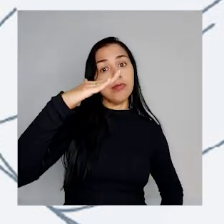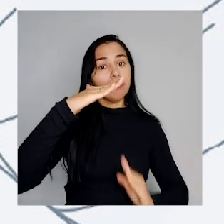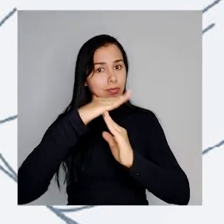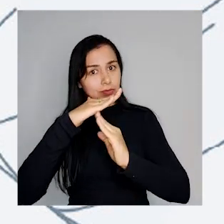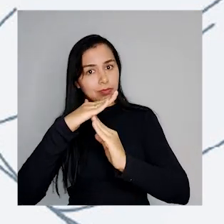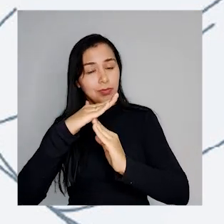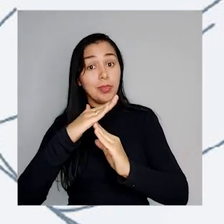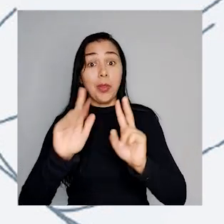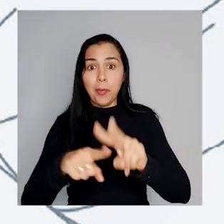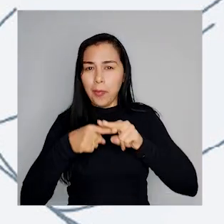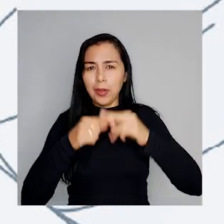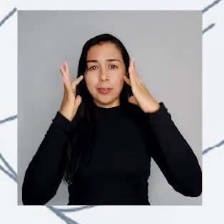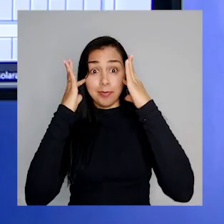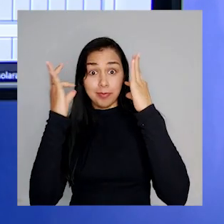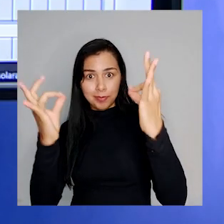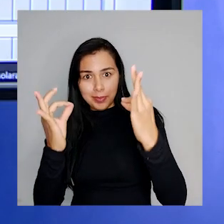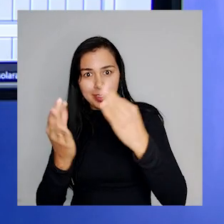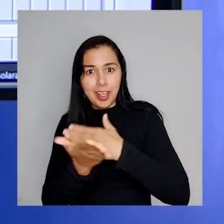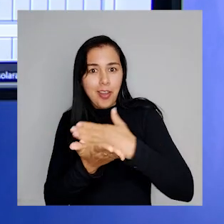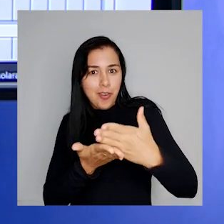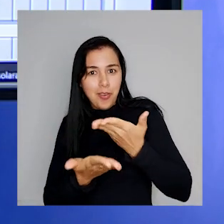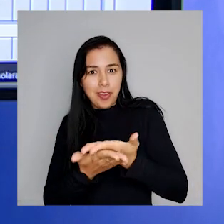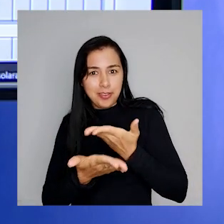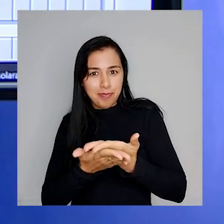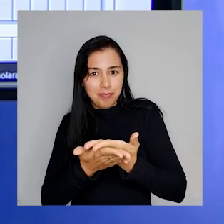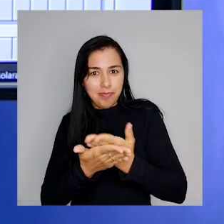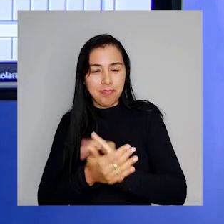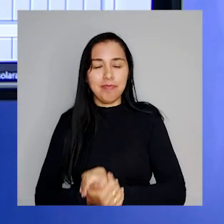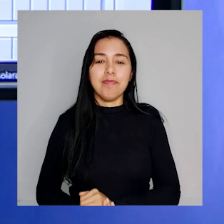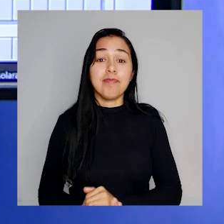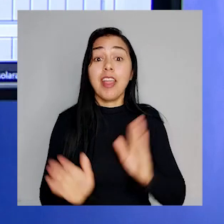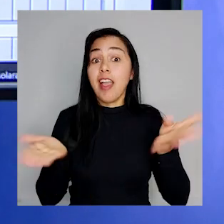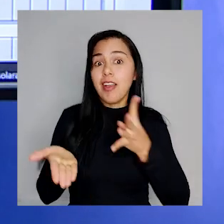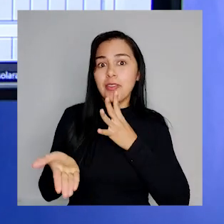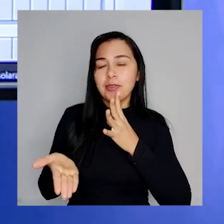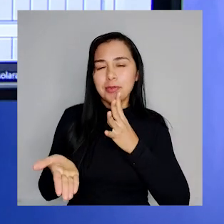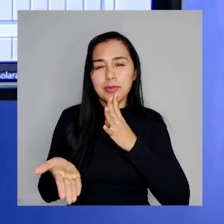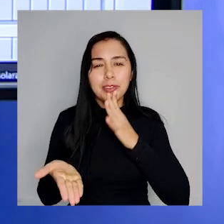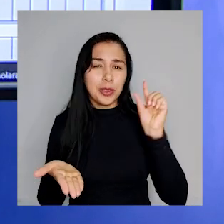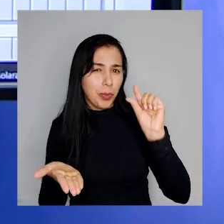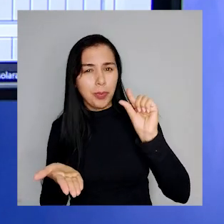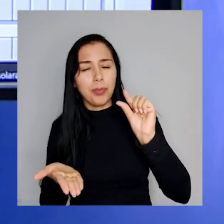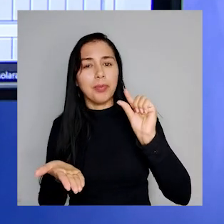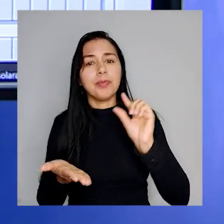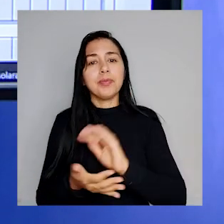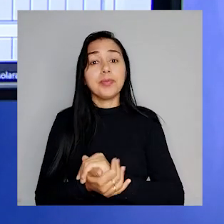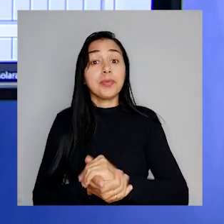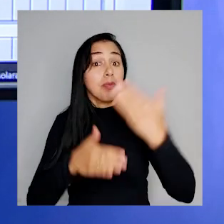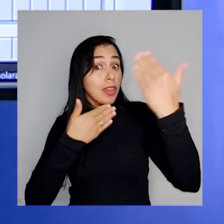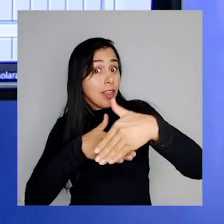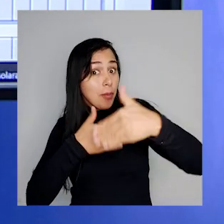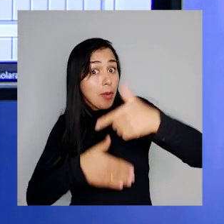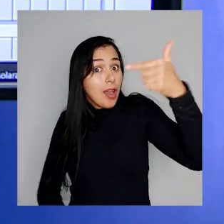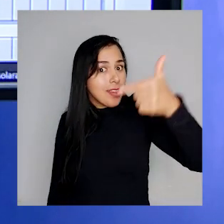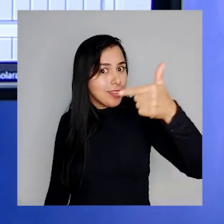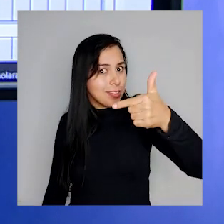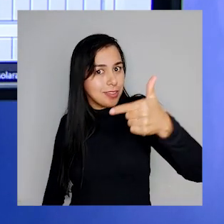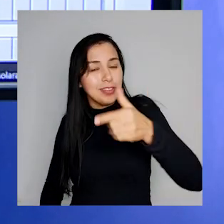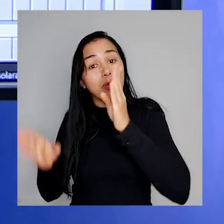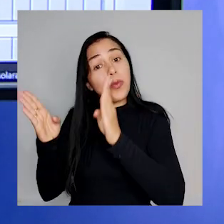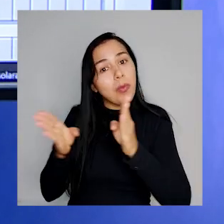ligados que a nossa aula vai começar. Bem, pessoal, vamos conhecer agora um pouco da nossa prova da segunda